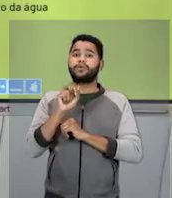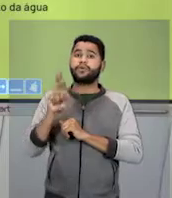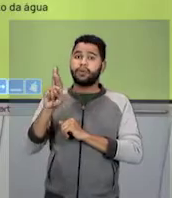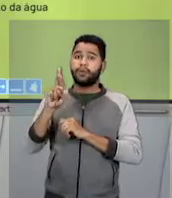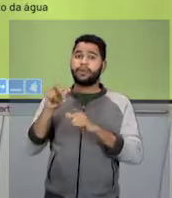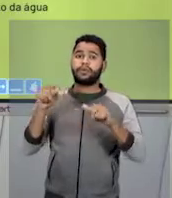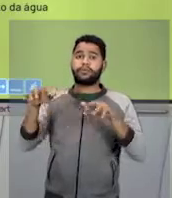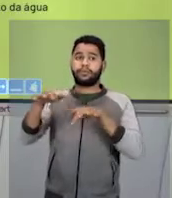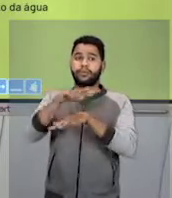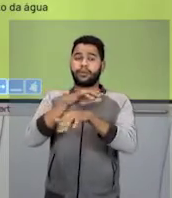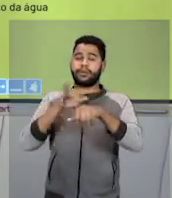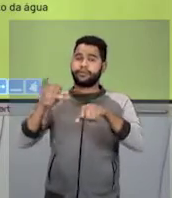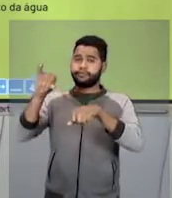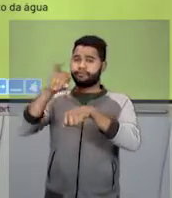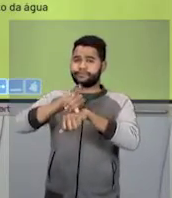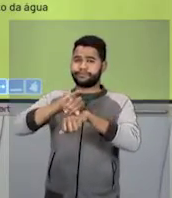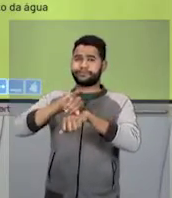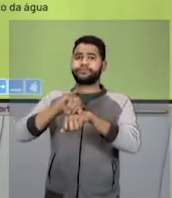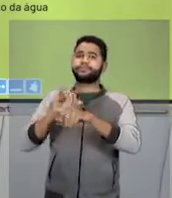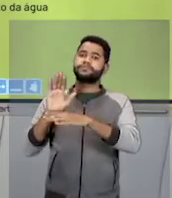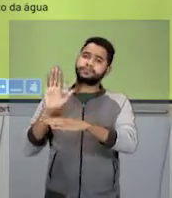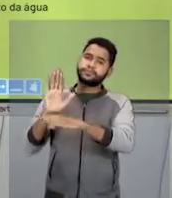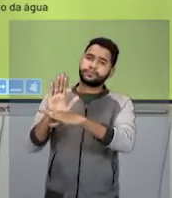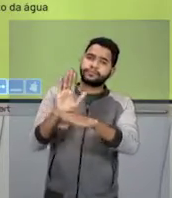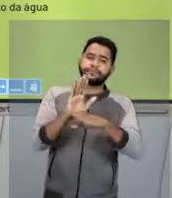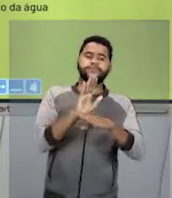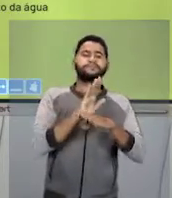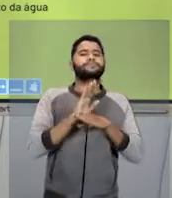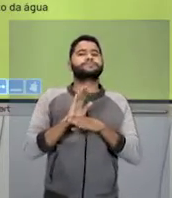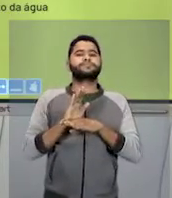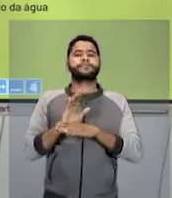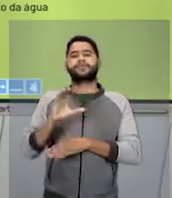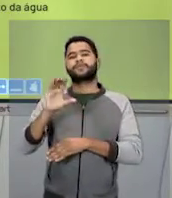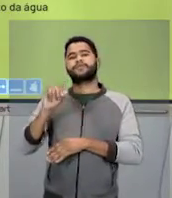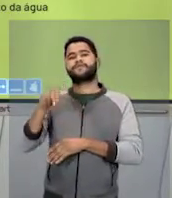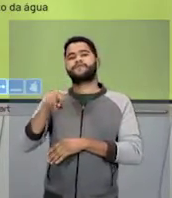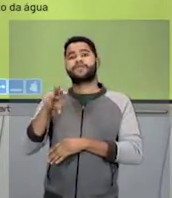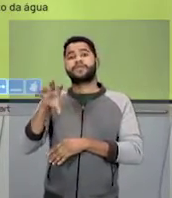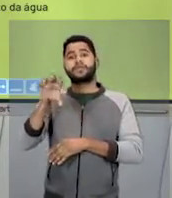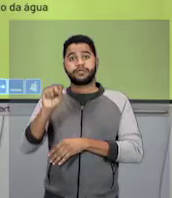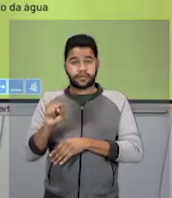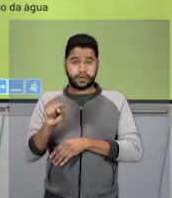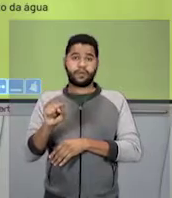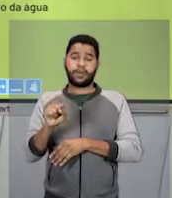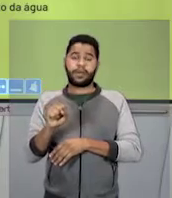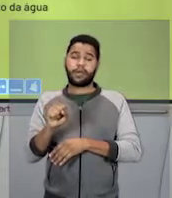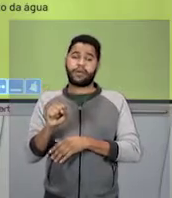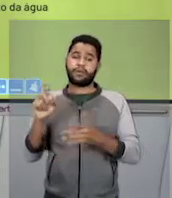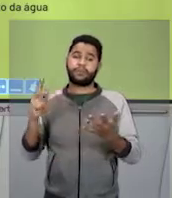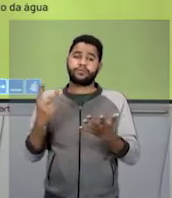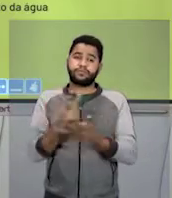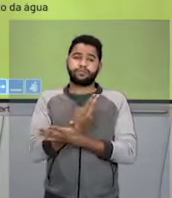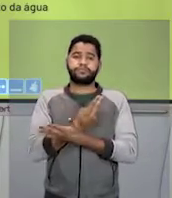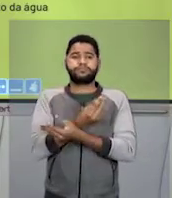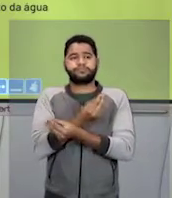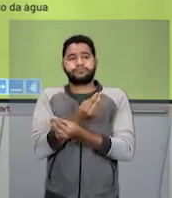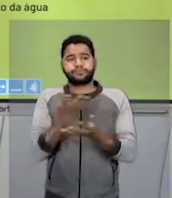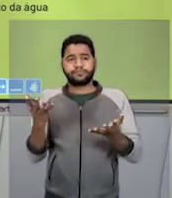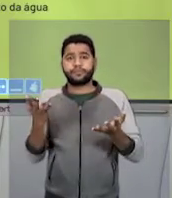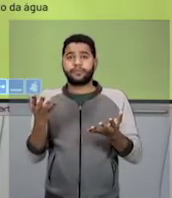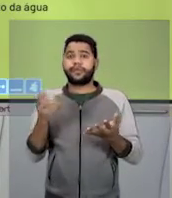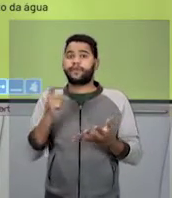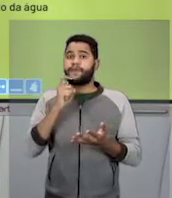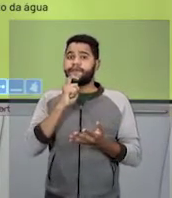ar-condicionado acima vai ajudar que a convecção aconteça, certo? Porque ele vai liberar ar